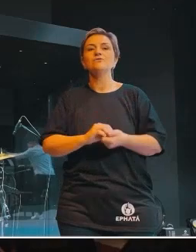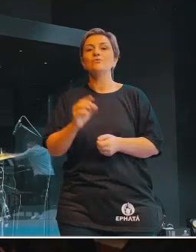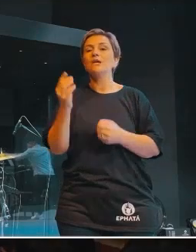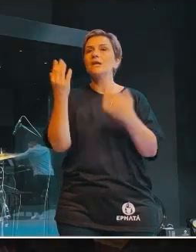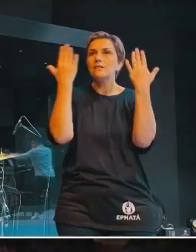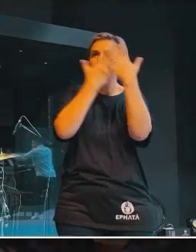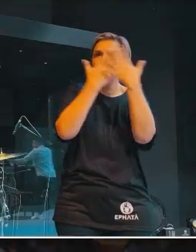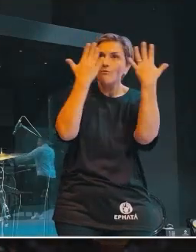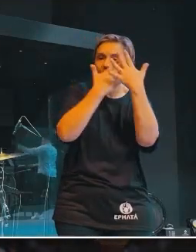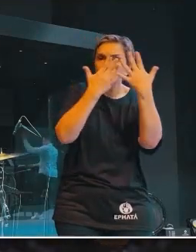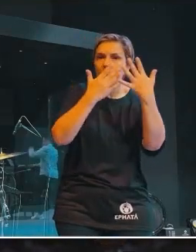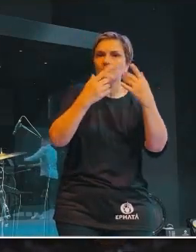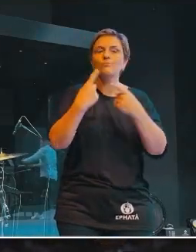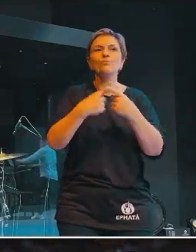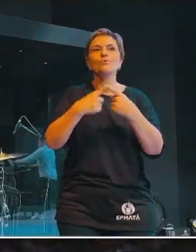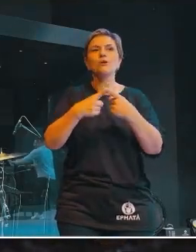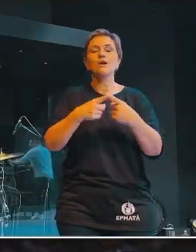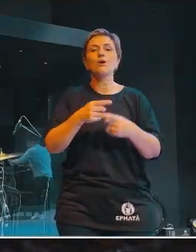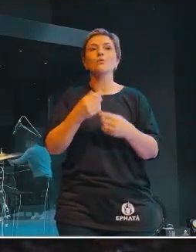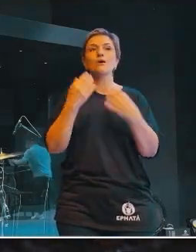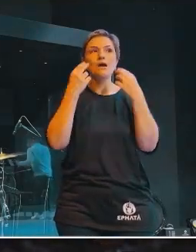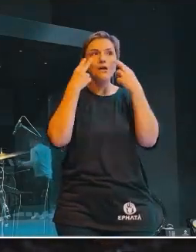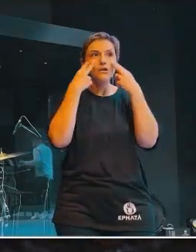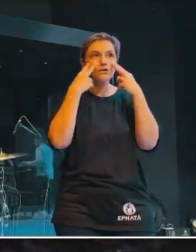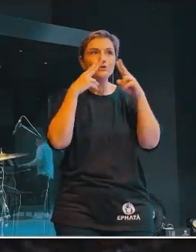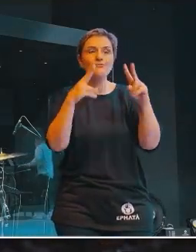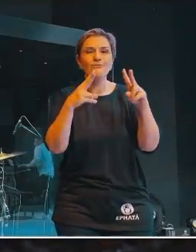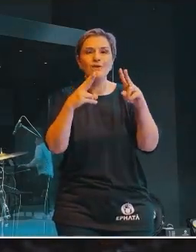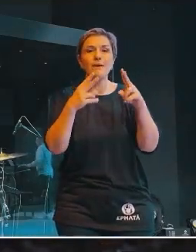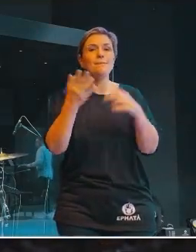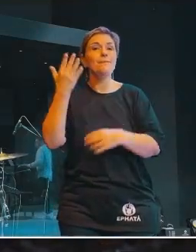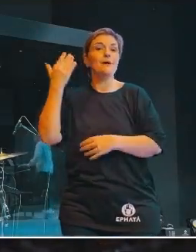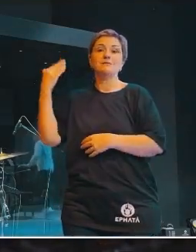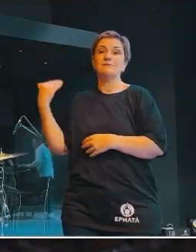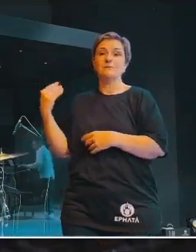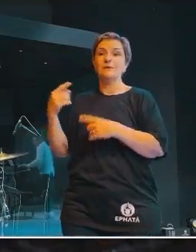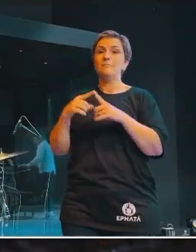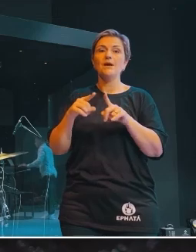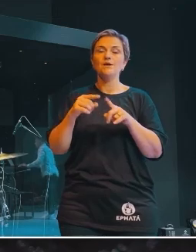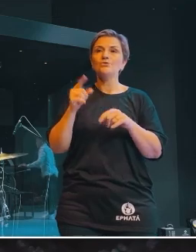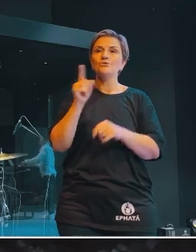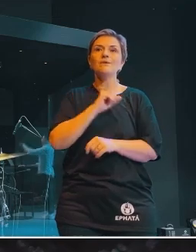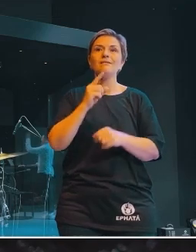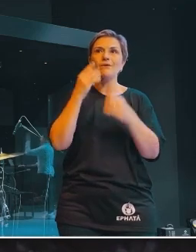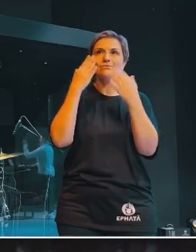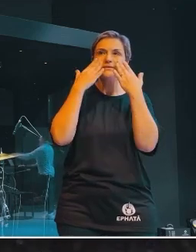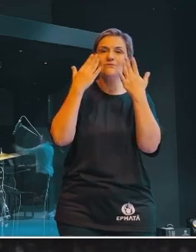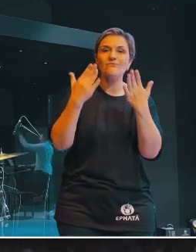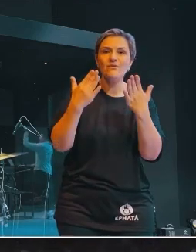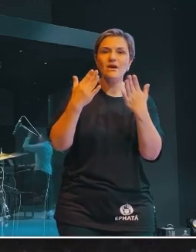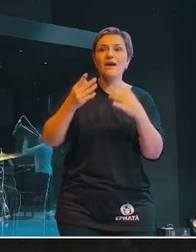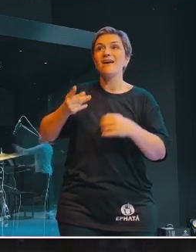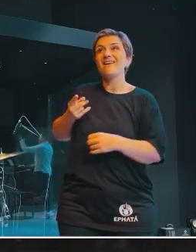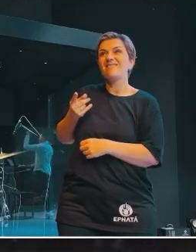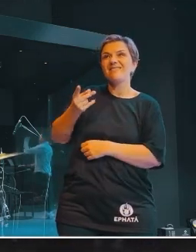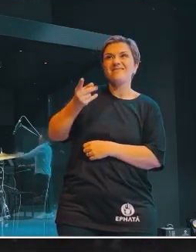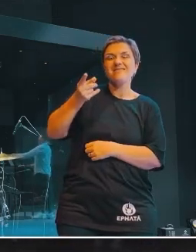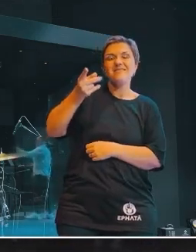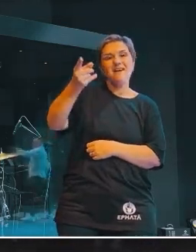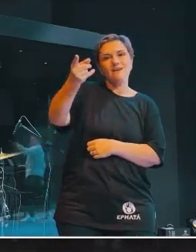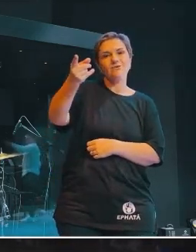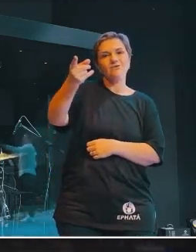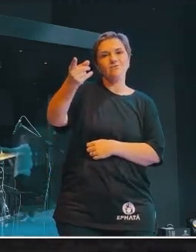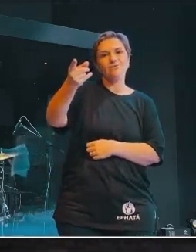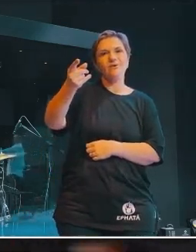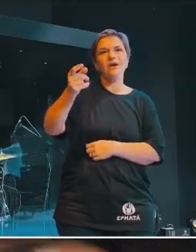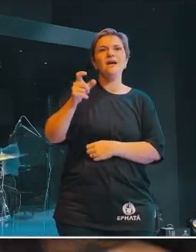não se vê, pois o que se vê é transitório, mas o que não se vê é eterno.